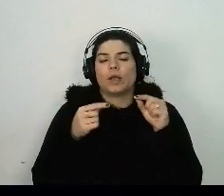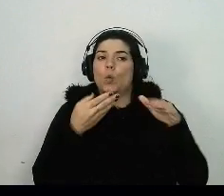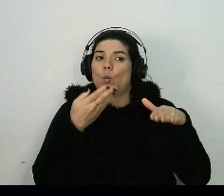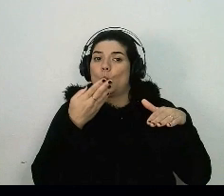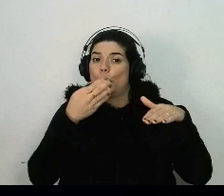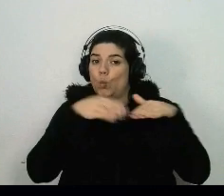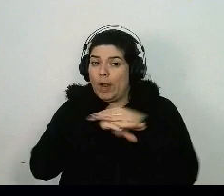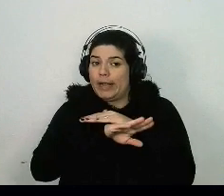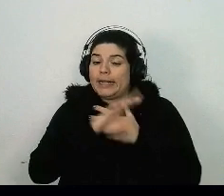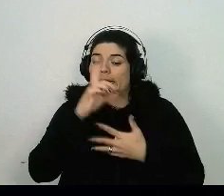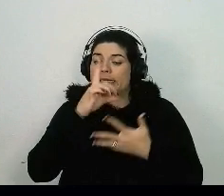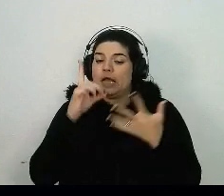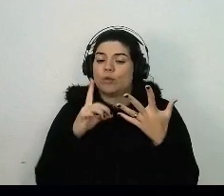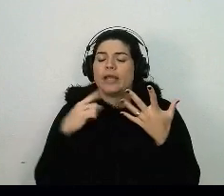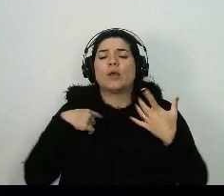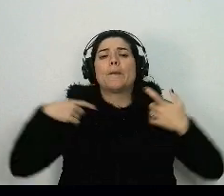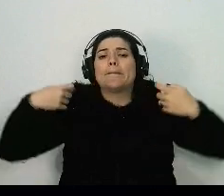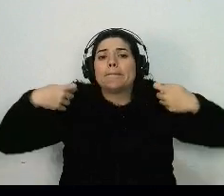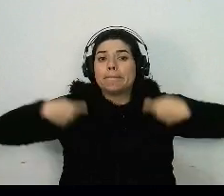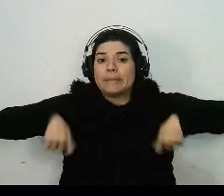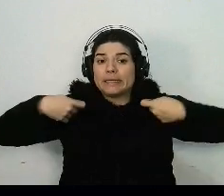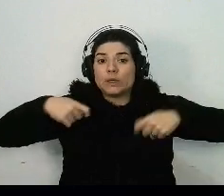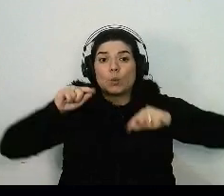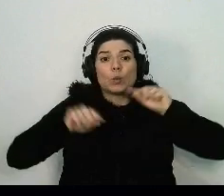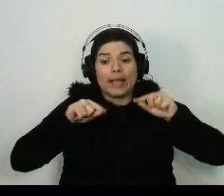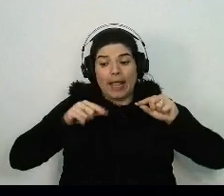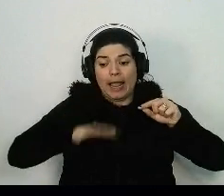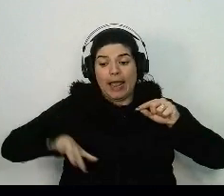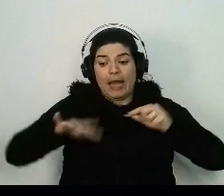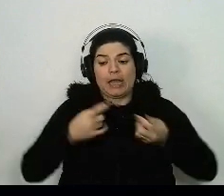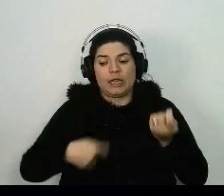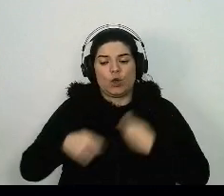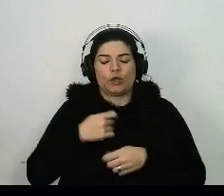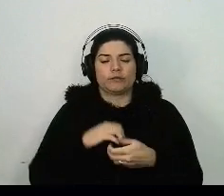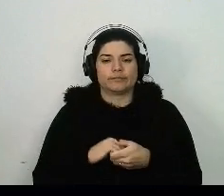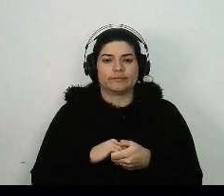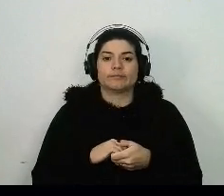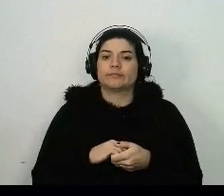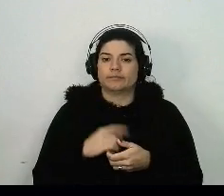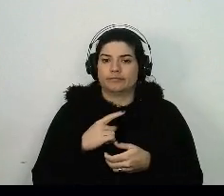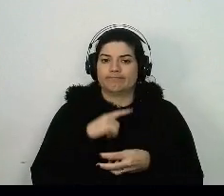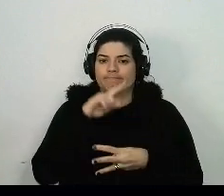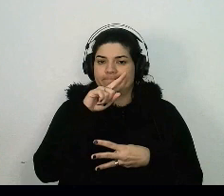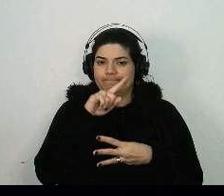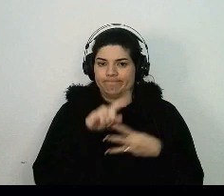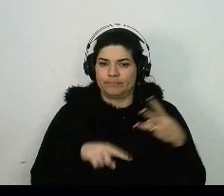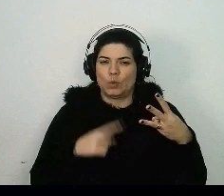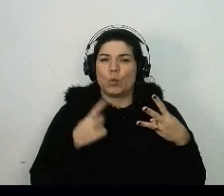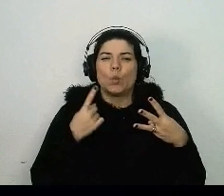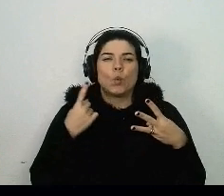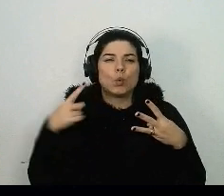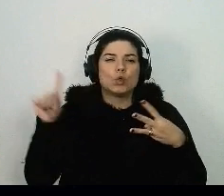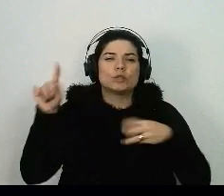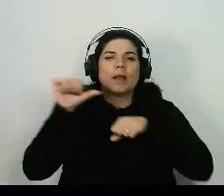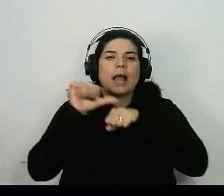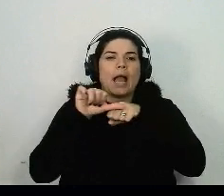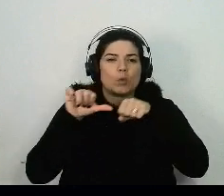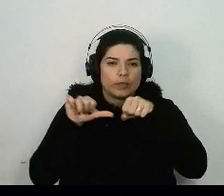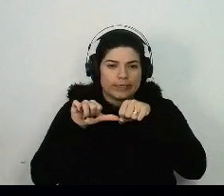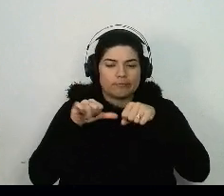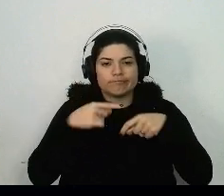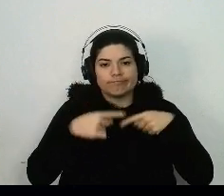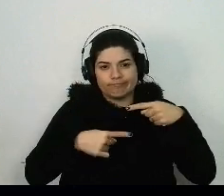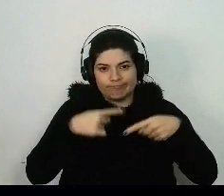dados. E o que eu precisava de acordo com a minha área de negócios? Eu ter sempre as minhas 3 últimas atualizações, ou seja, eu ter os meus 3